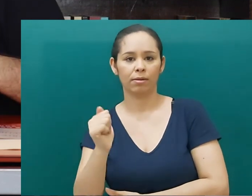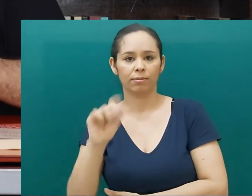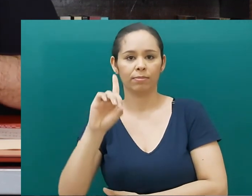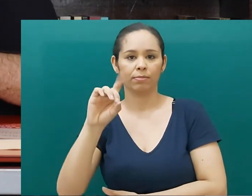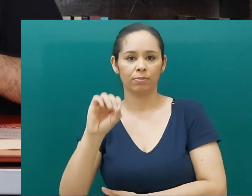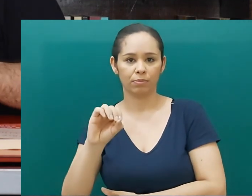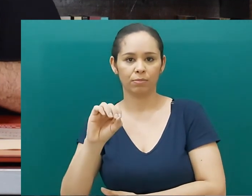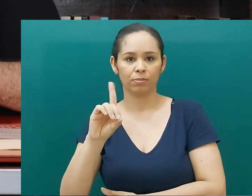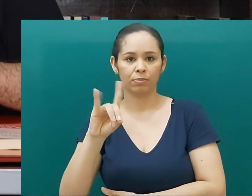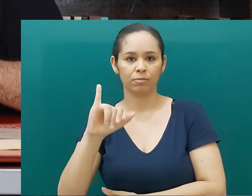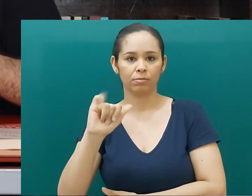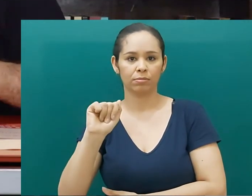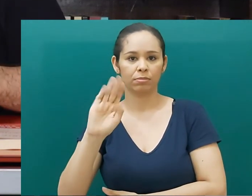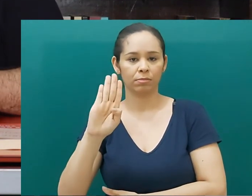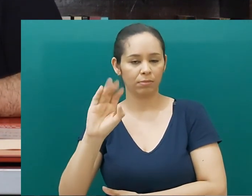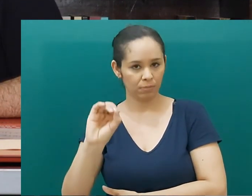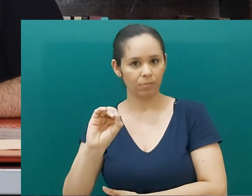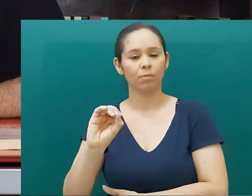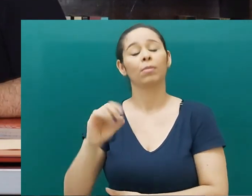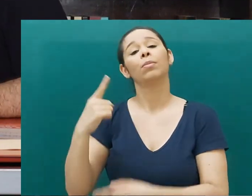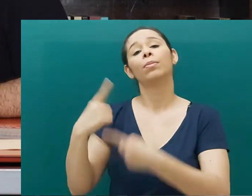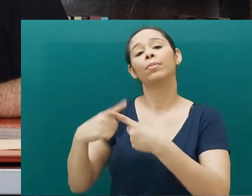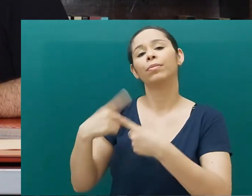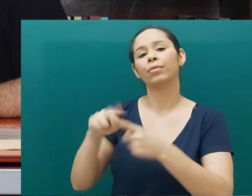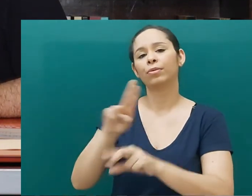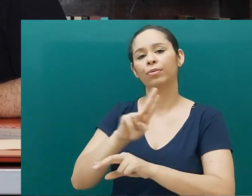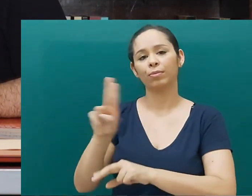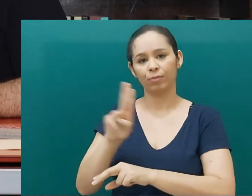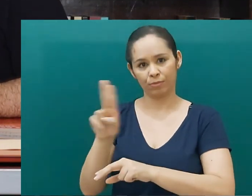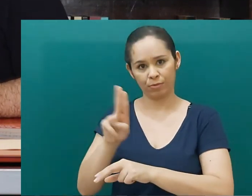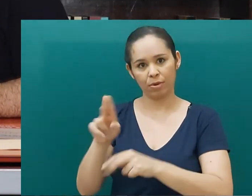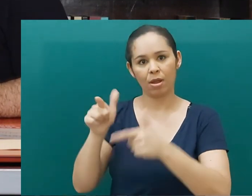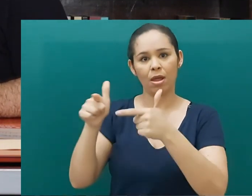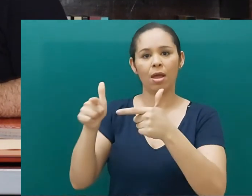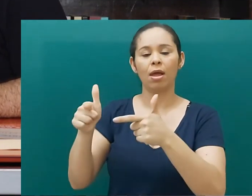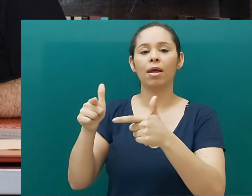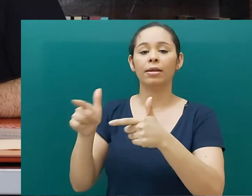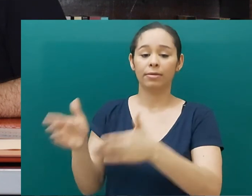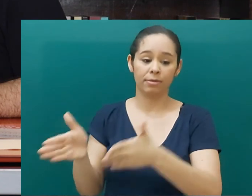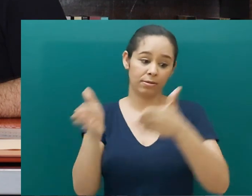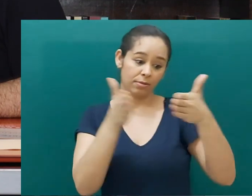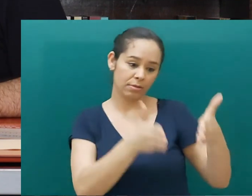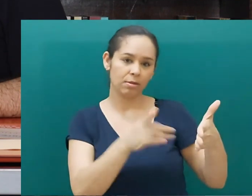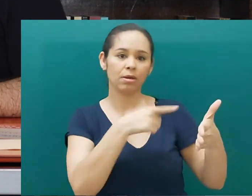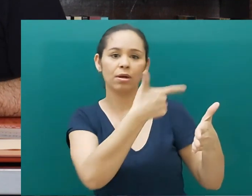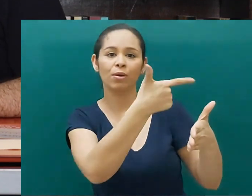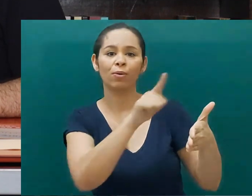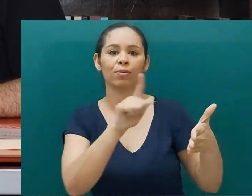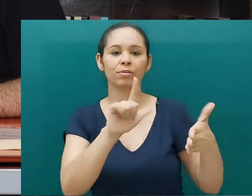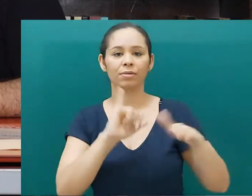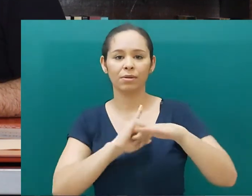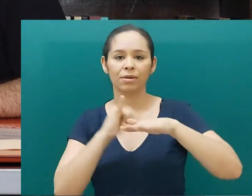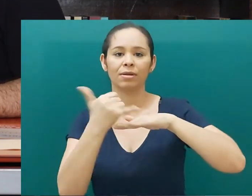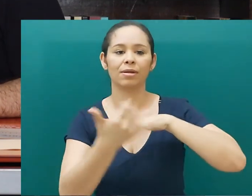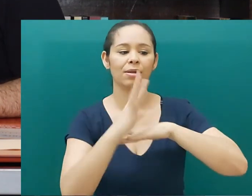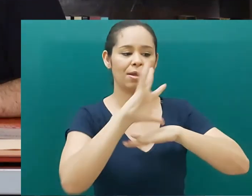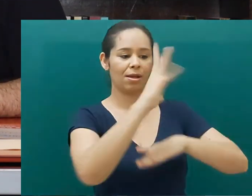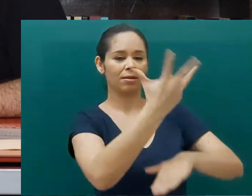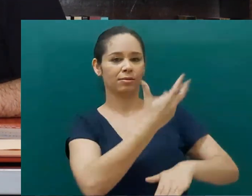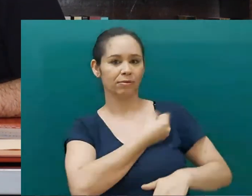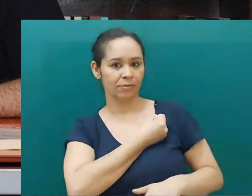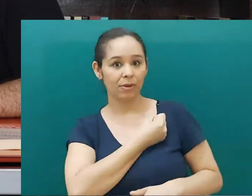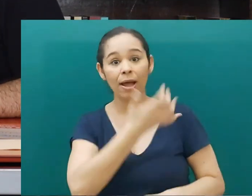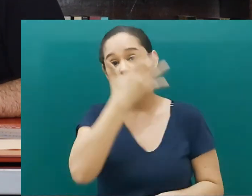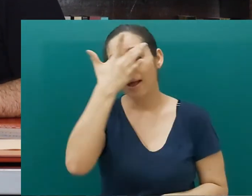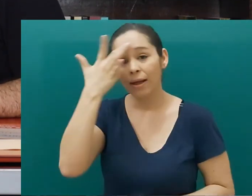faz parte de uma região chamada Ile du Salut, Ilha da Salvação. Os condenados mais